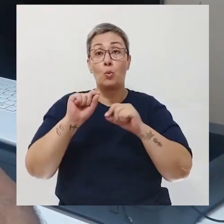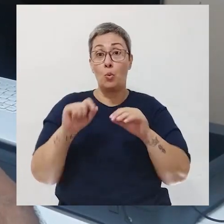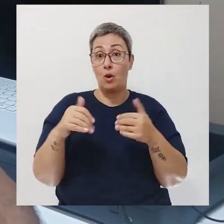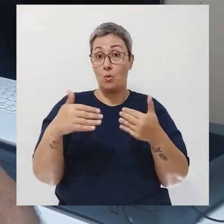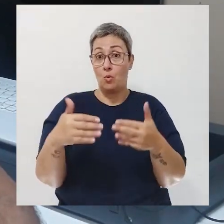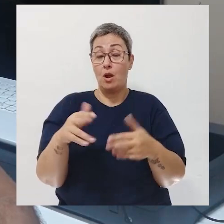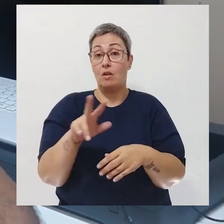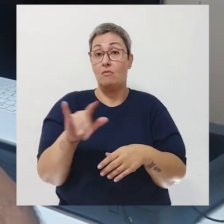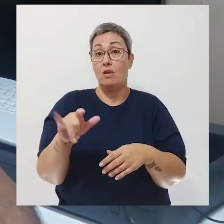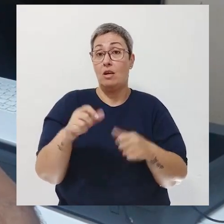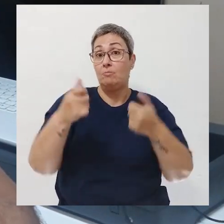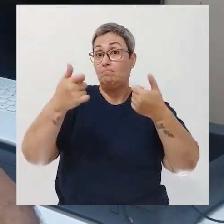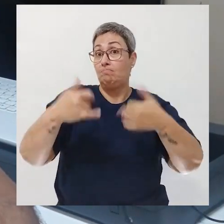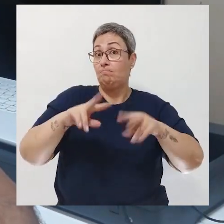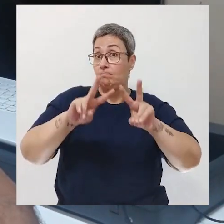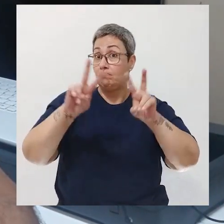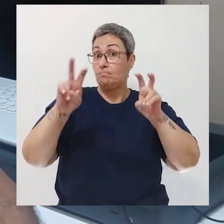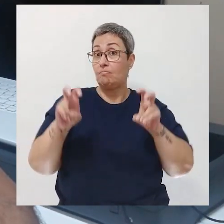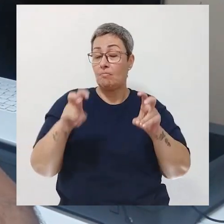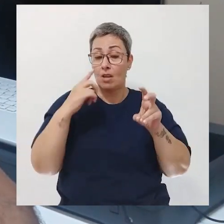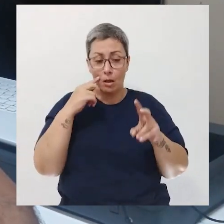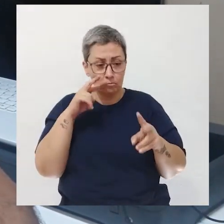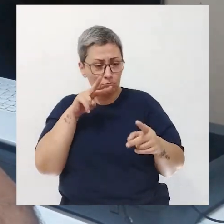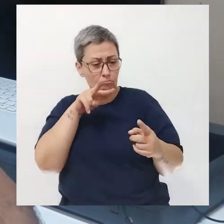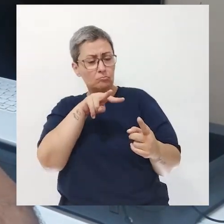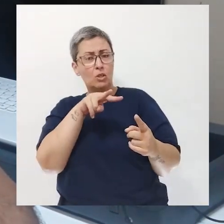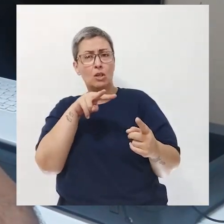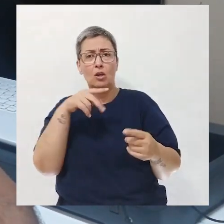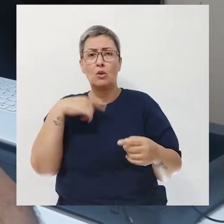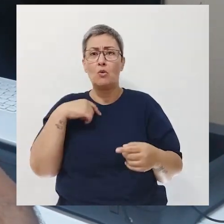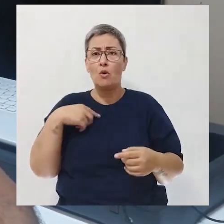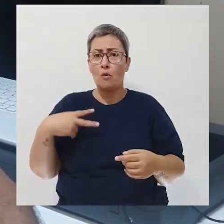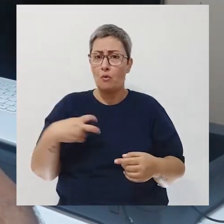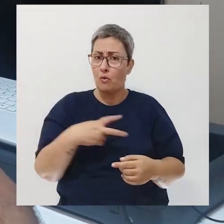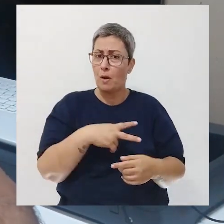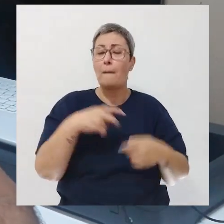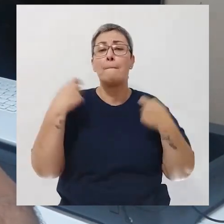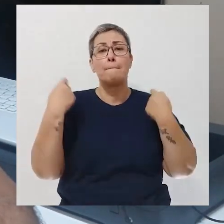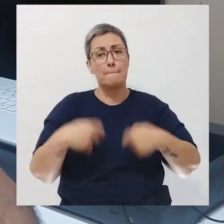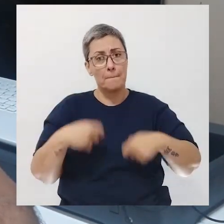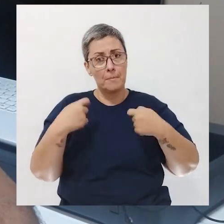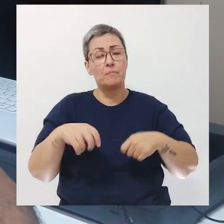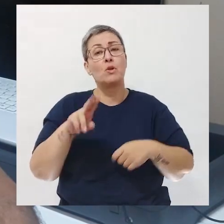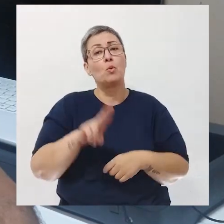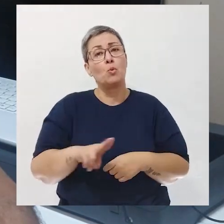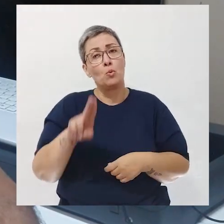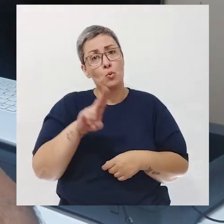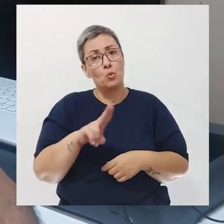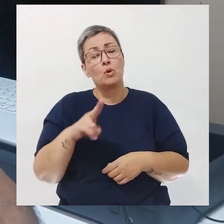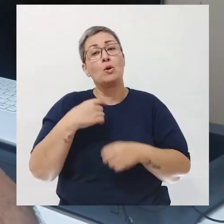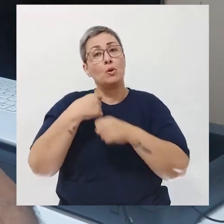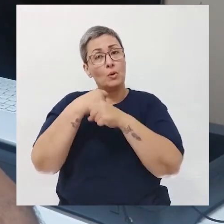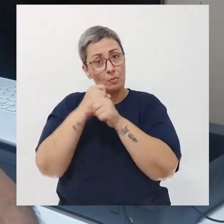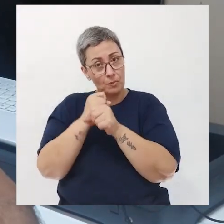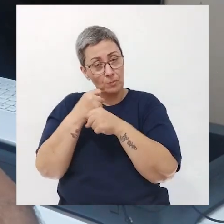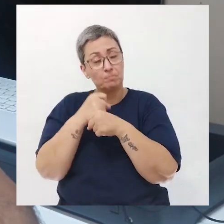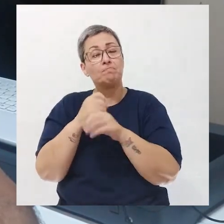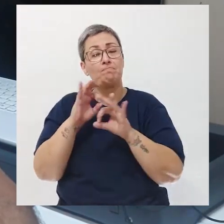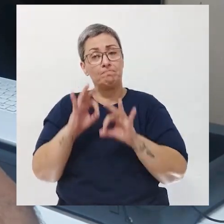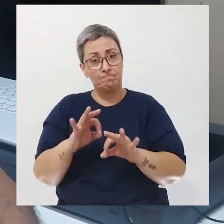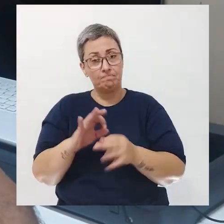que quando nós falamos de enxergar um vírus, nós precisamos da utilização